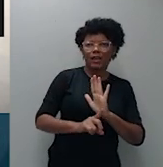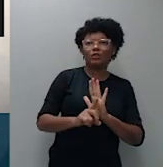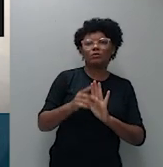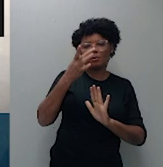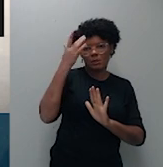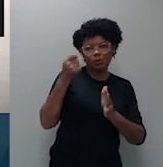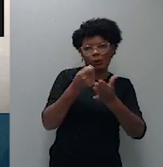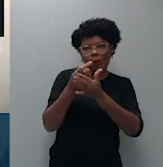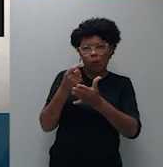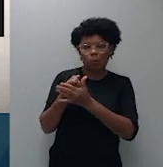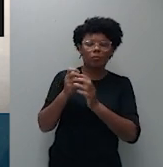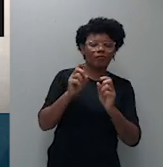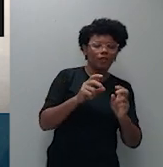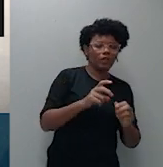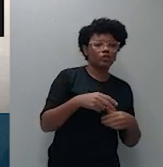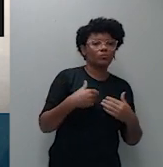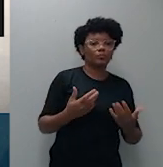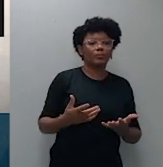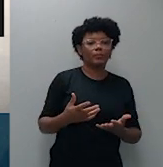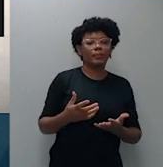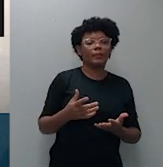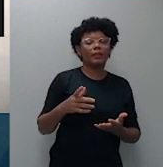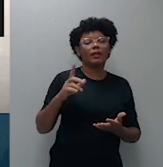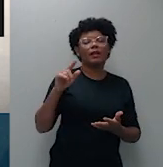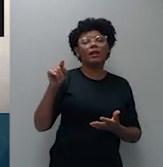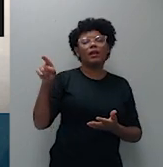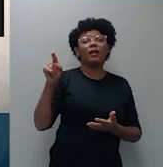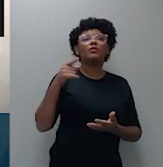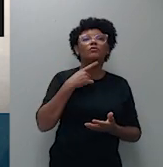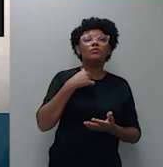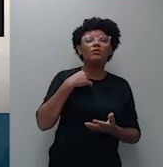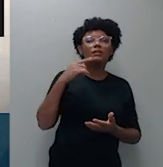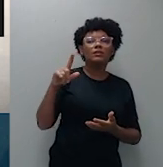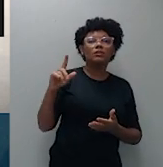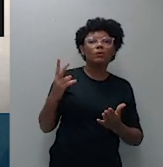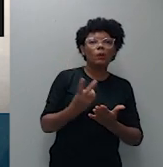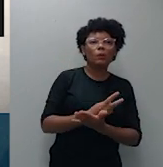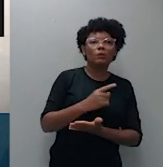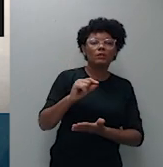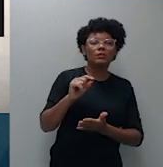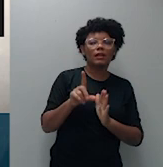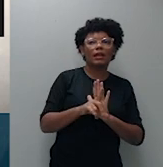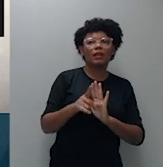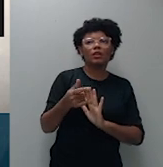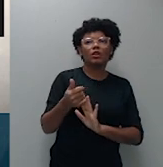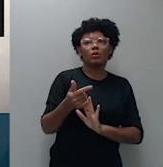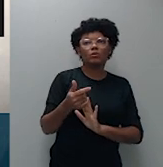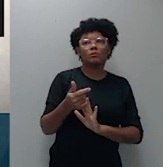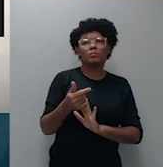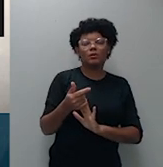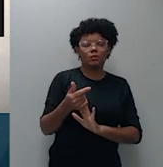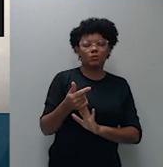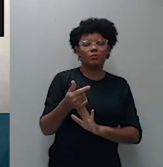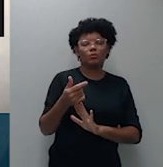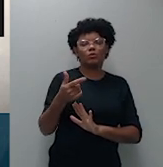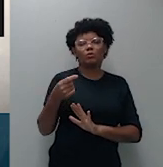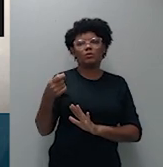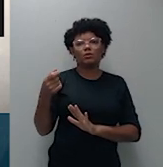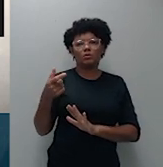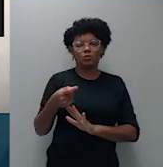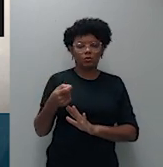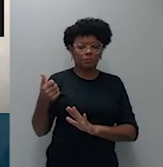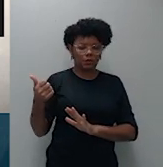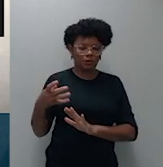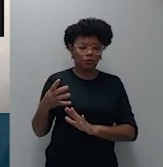exerce Esse controle e também se disse naquele seja que com o advento do da lei 12965/2014